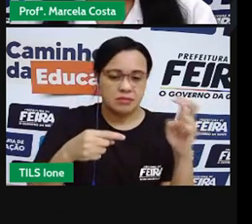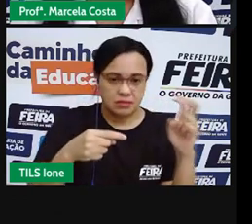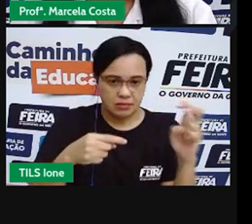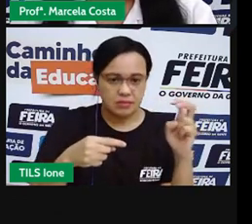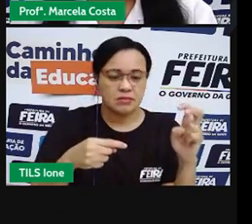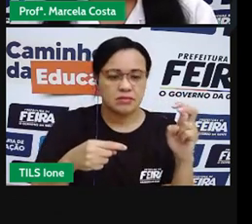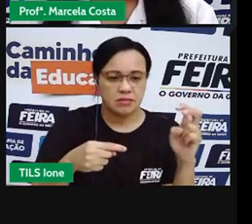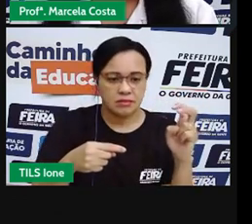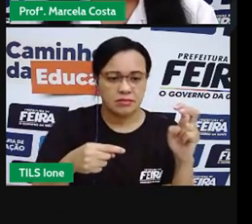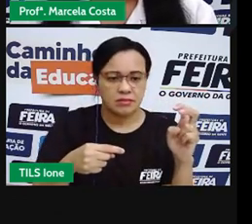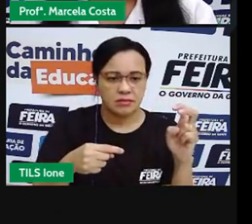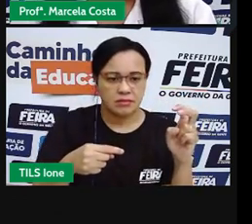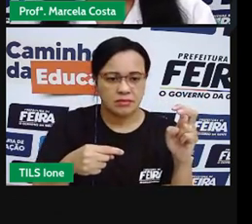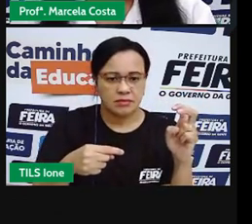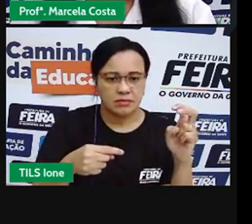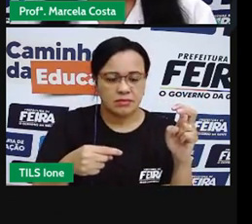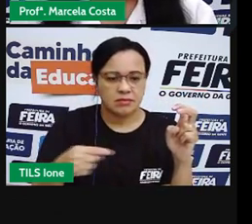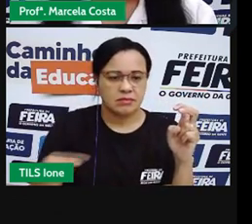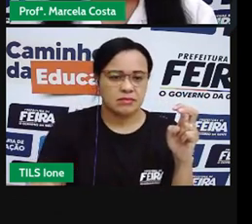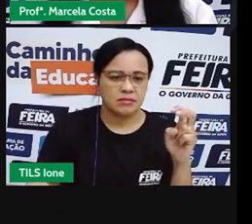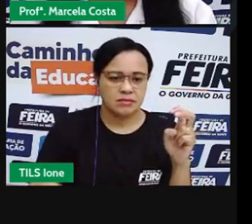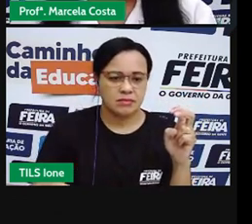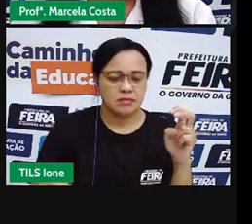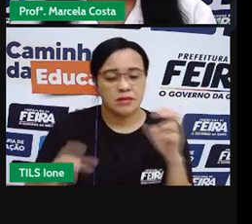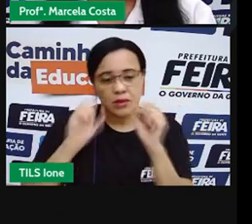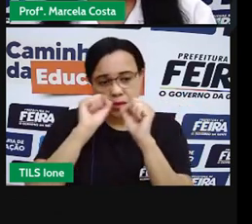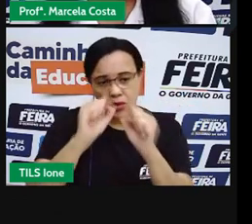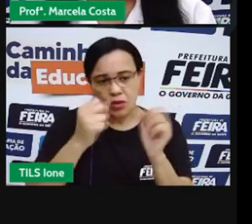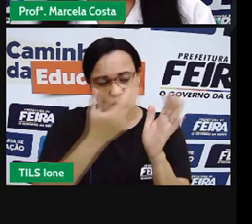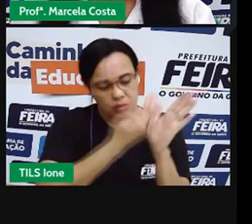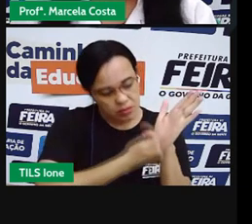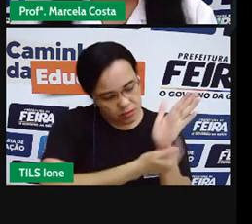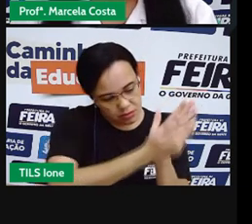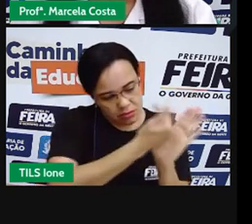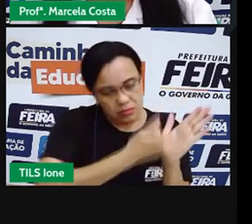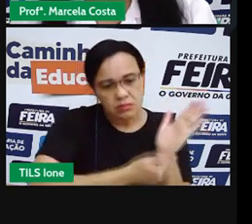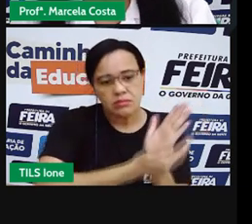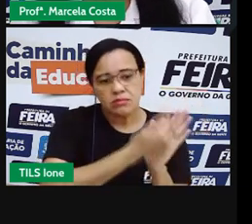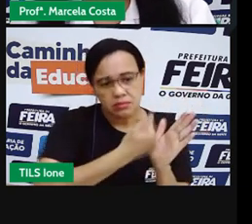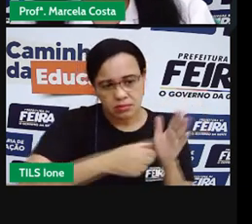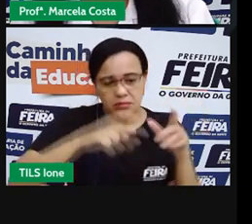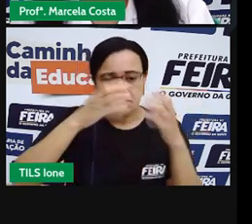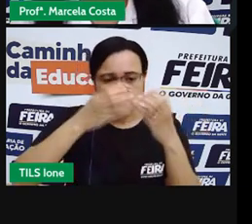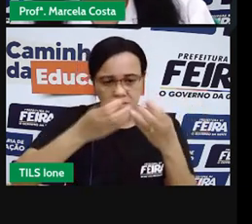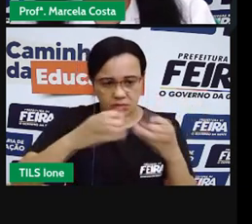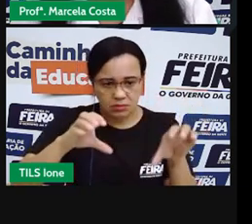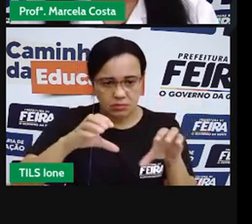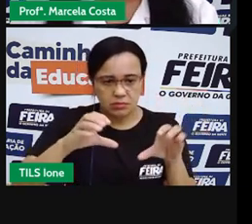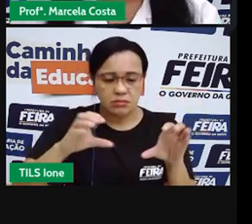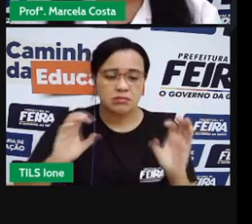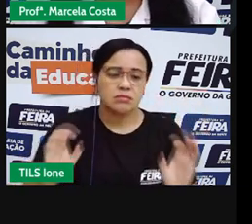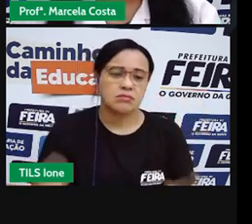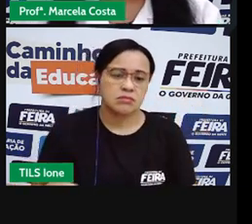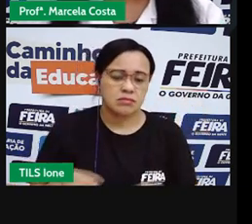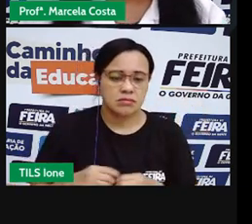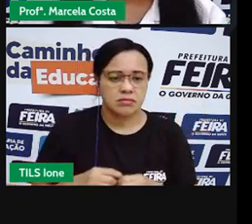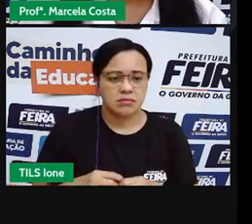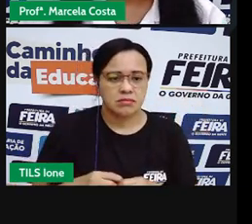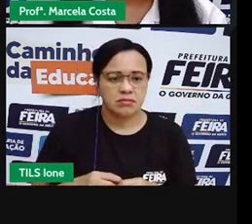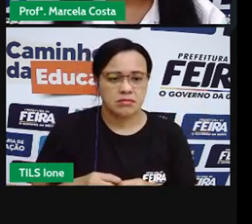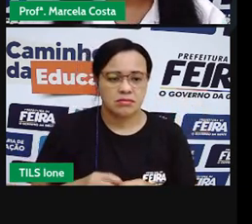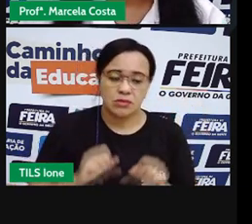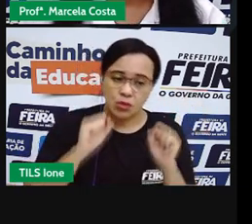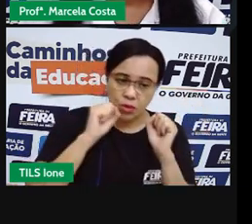quantidade 5. Desenhe aí 5 ovos. Ou você pode desenhar os 5 ovos e depois